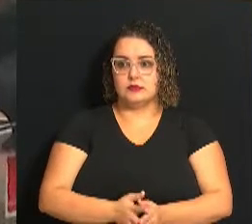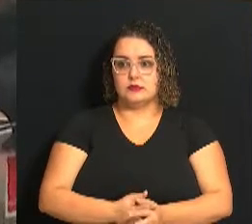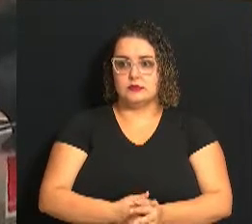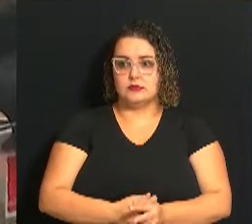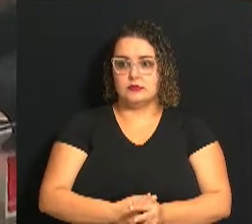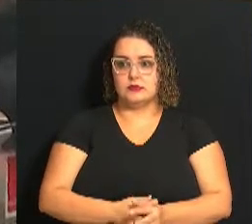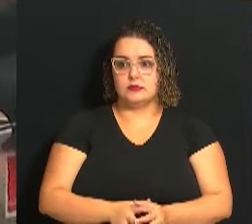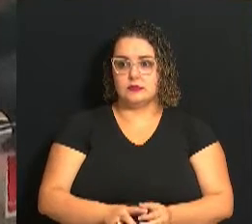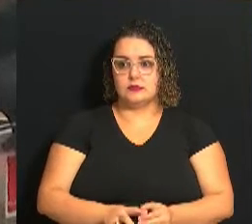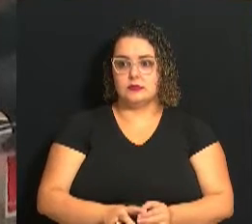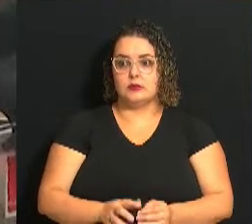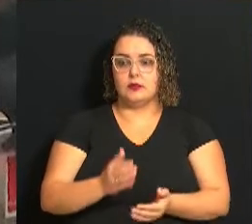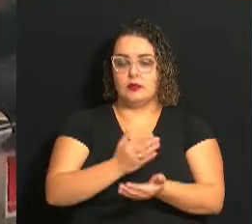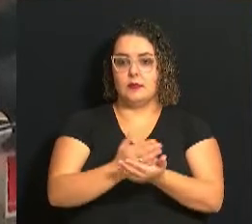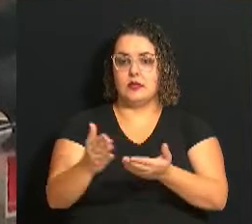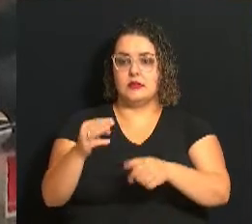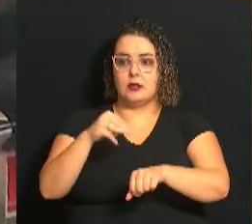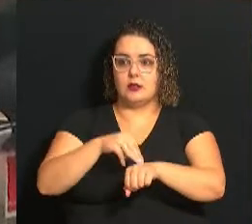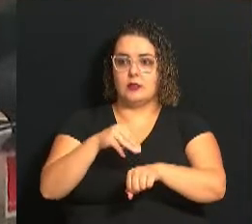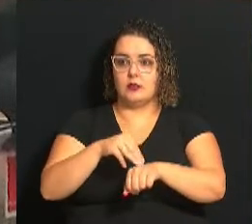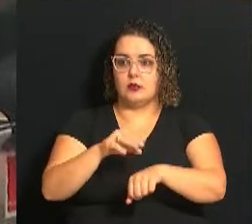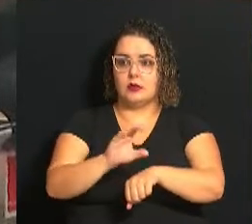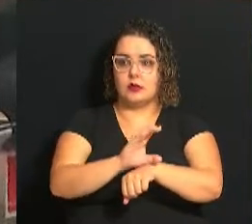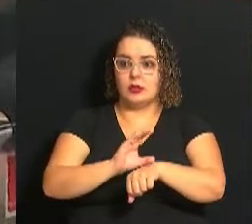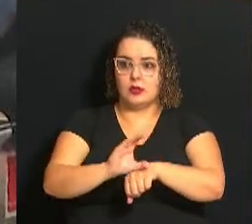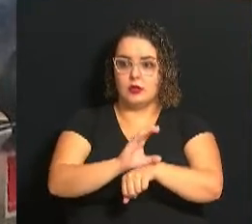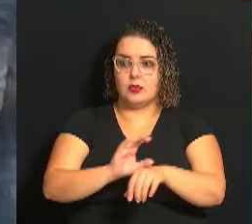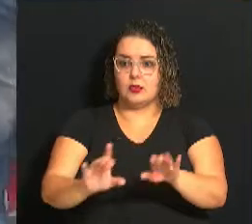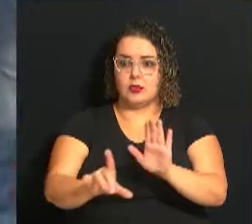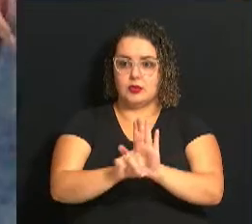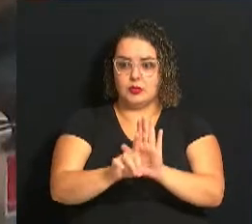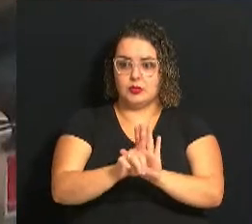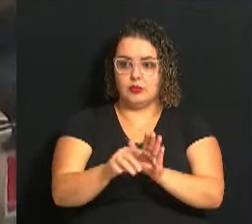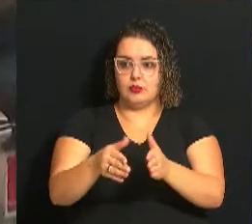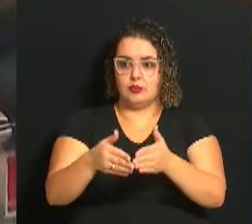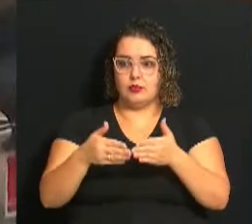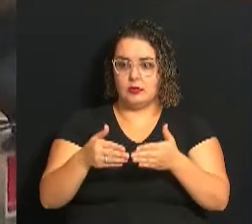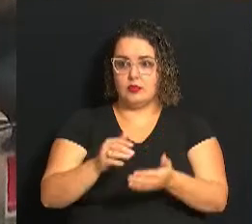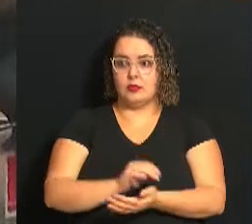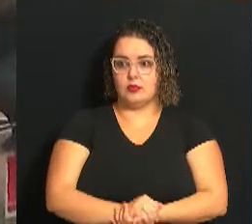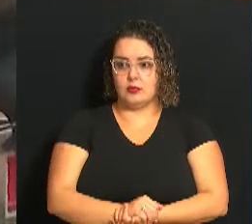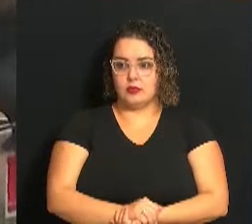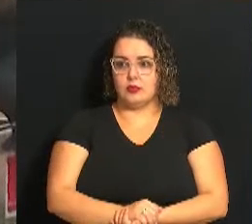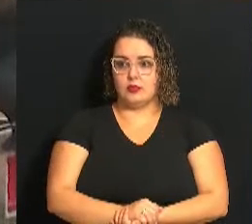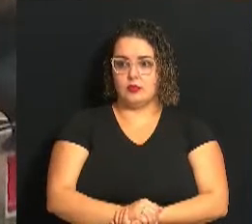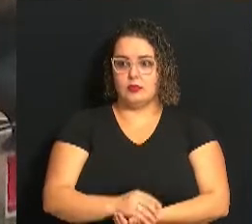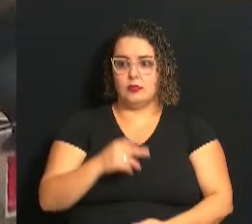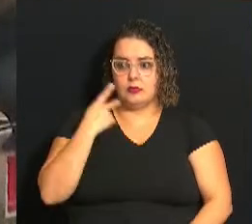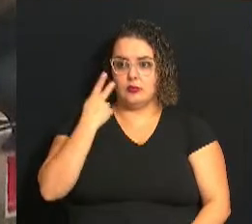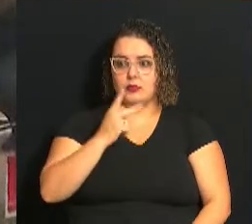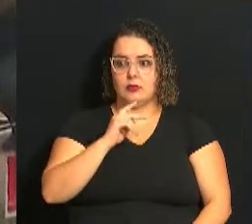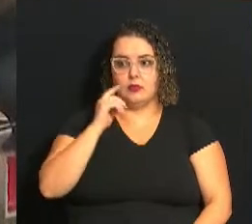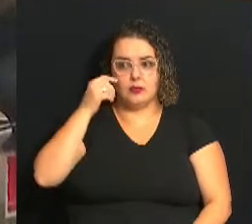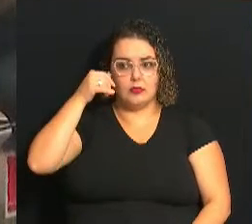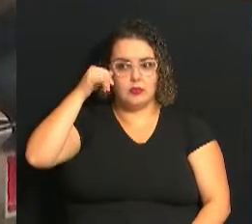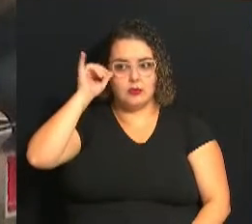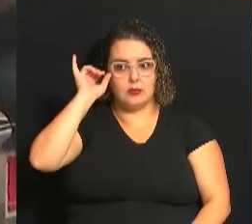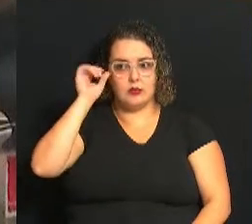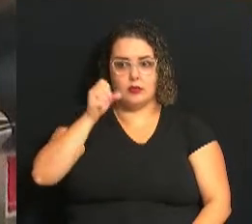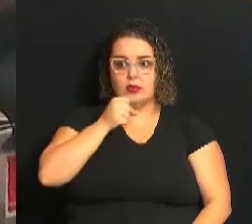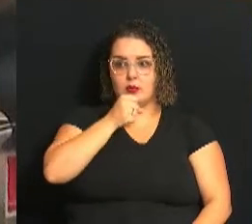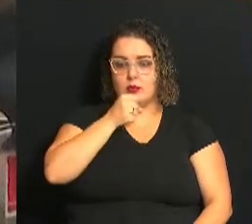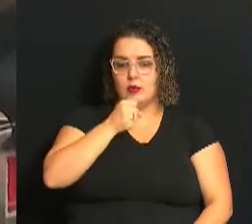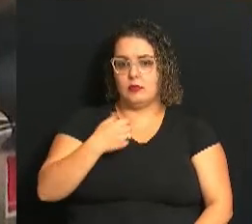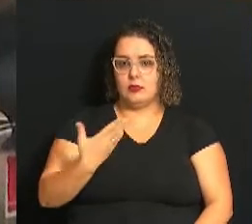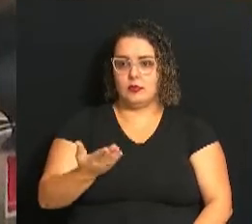começar com os membros da Comissão de Legalidade, por gentileza. O vereador Paulo Búfalo, se puder levar o microfone para ele.